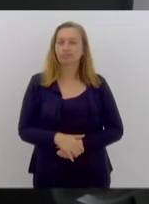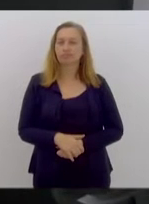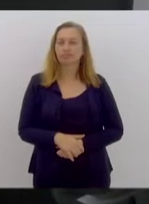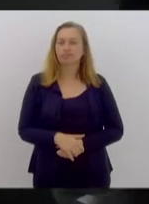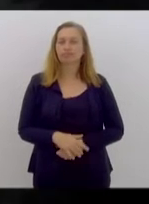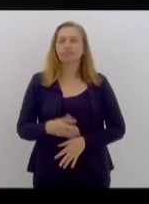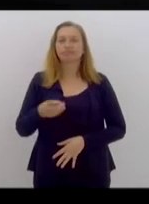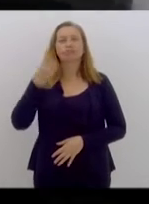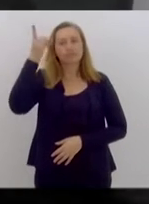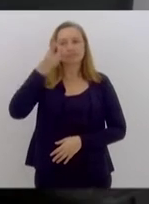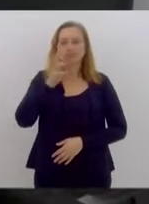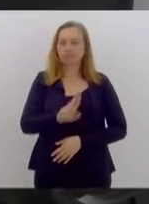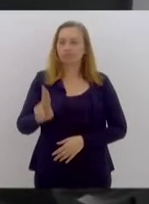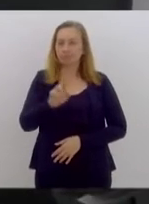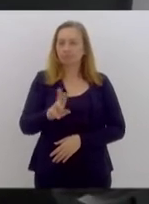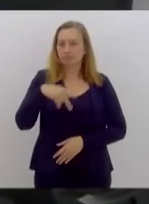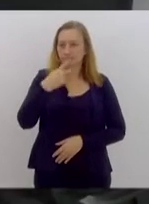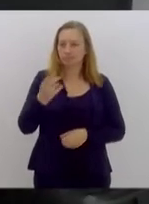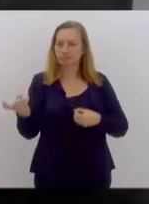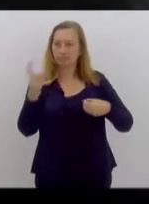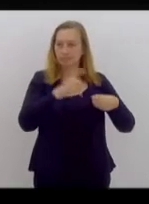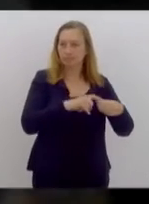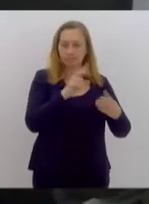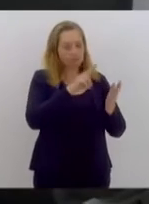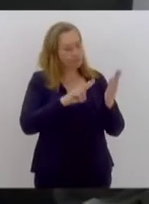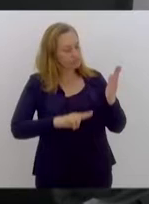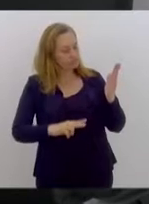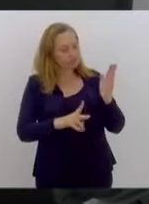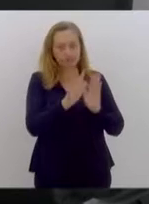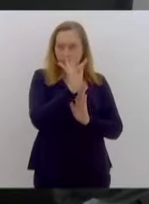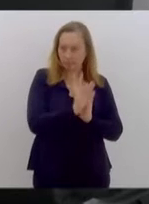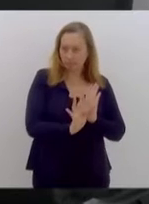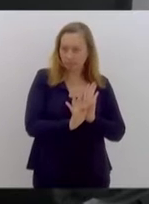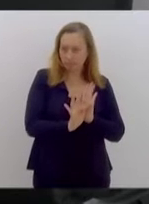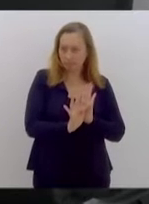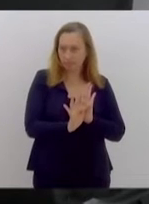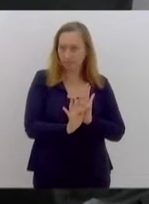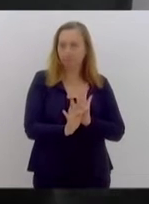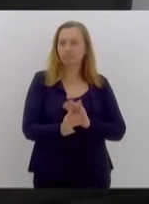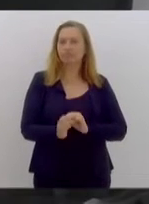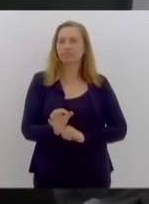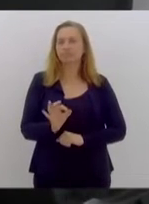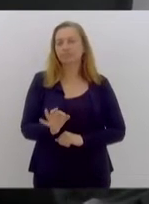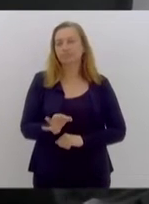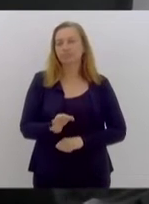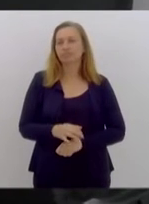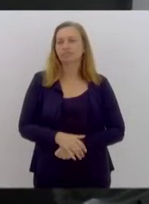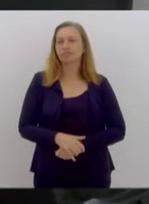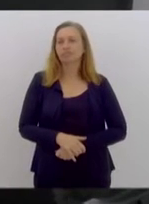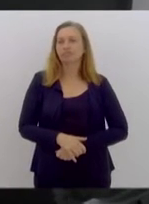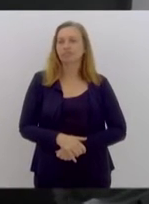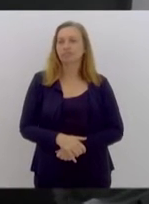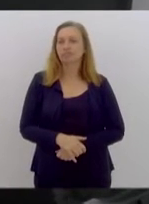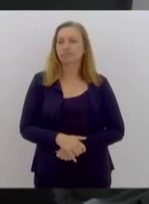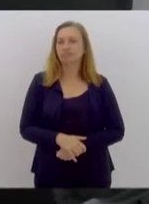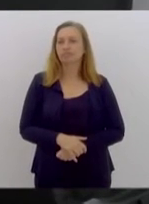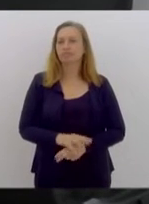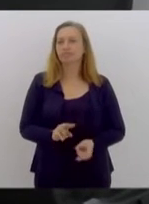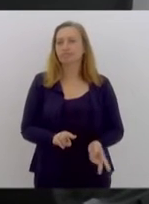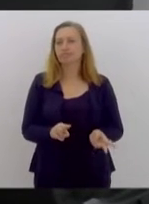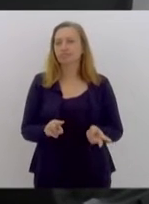quiserem fazer da palavra depois eu volto para fazer a leitura do texto que foi feita a modificação se for necessário se não for eu já faço